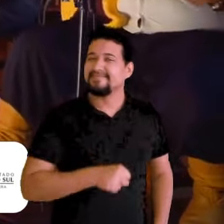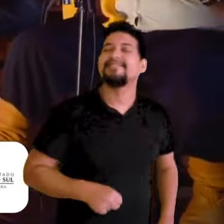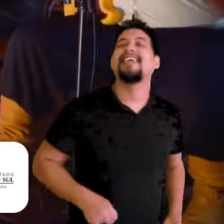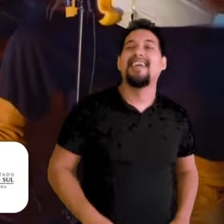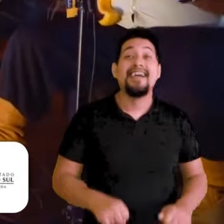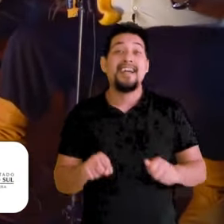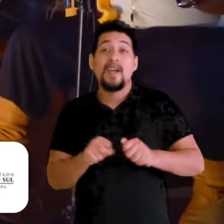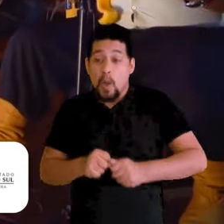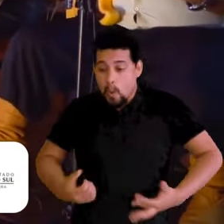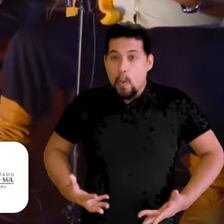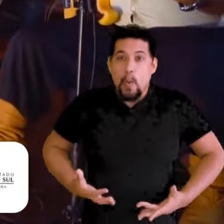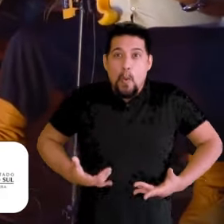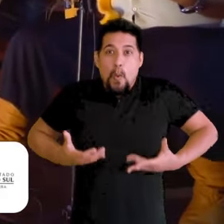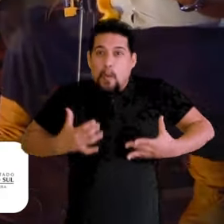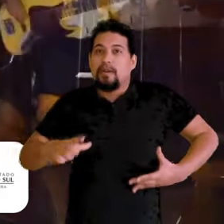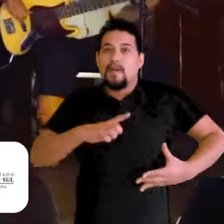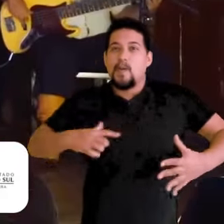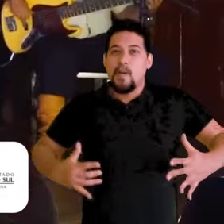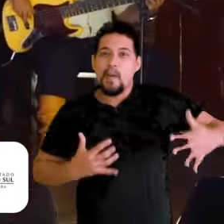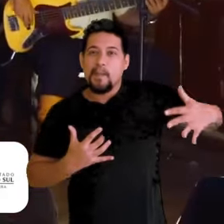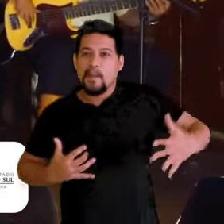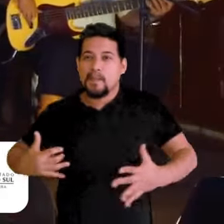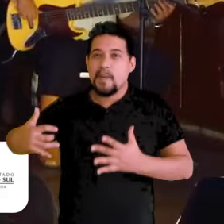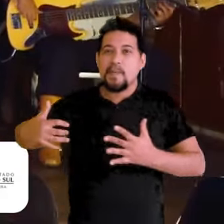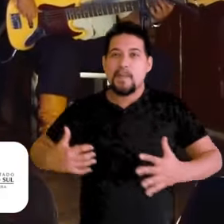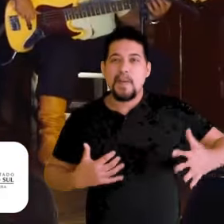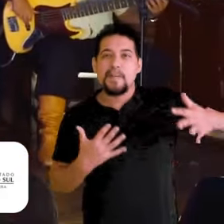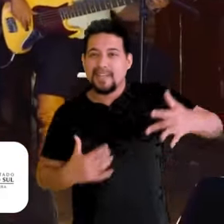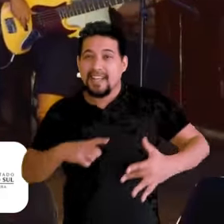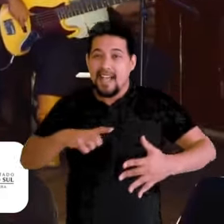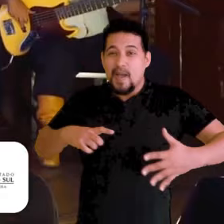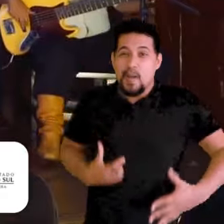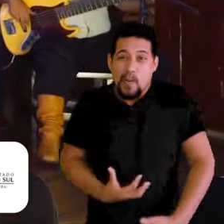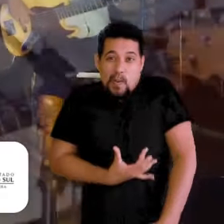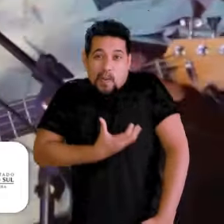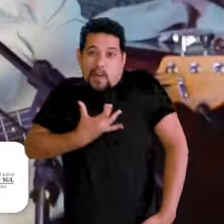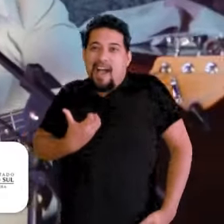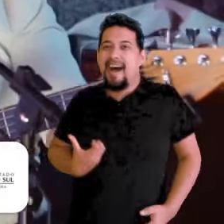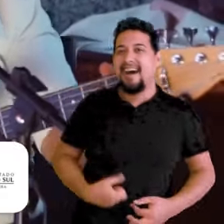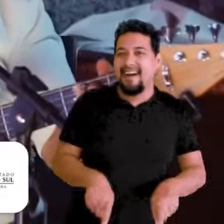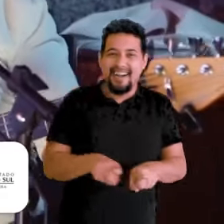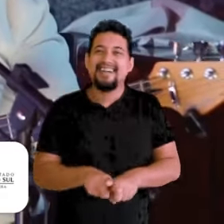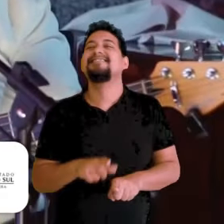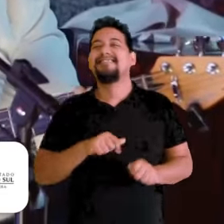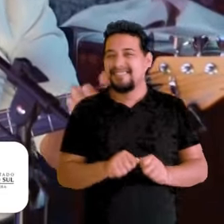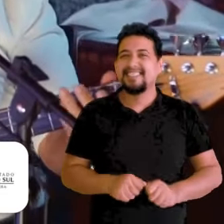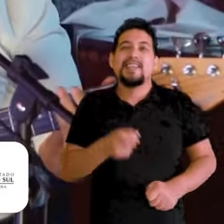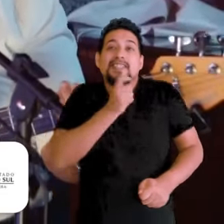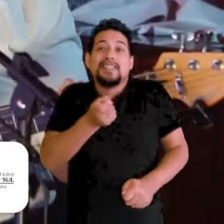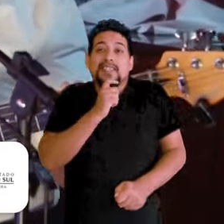jeito, é o calor da gaita que me aquece o peito. Se no